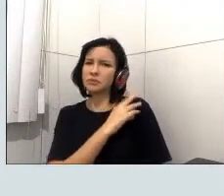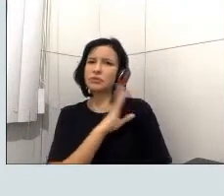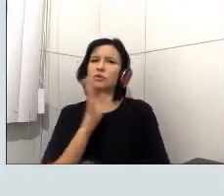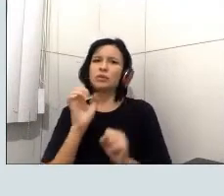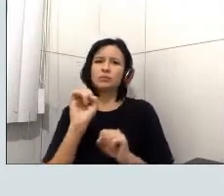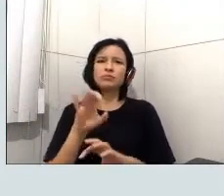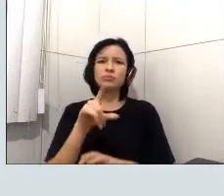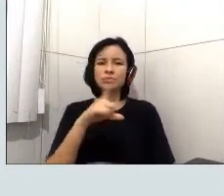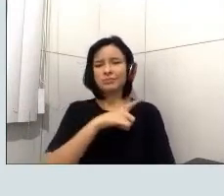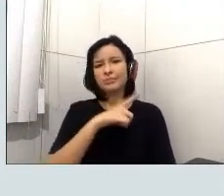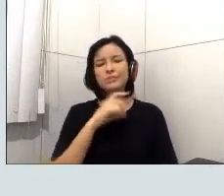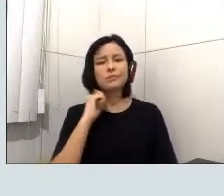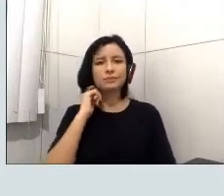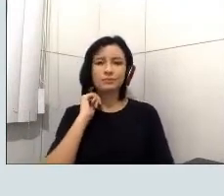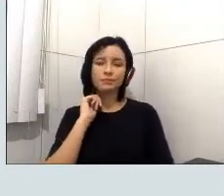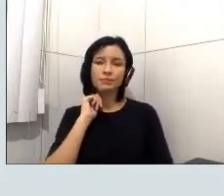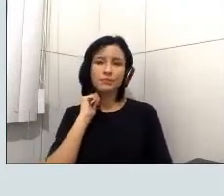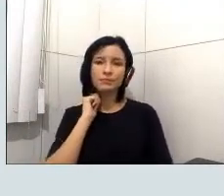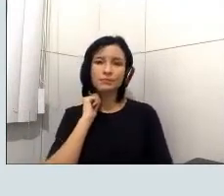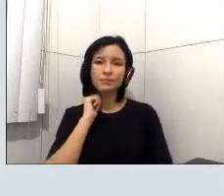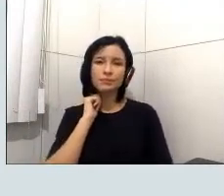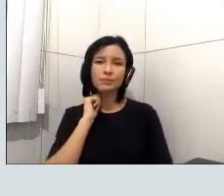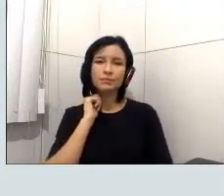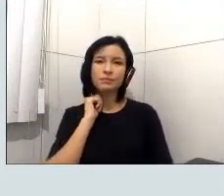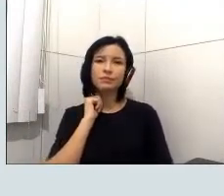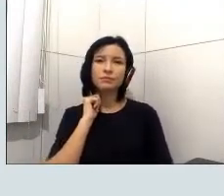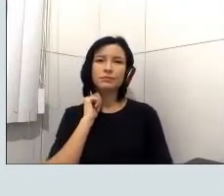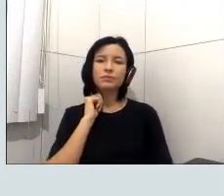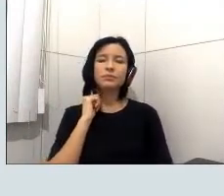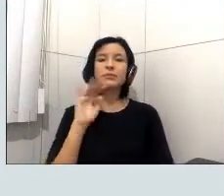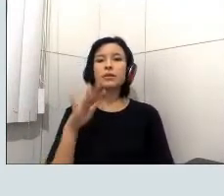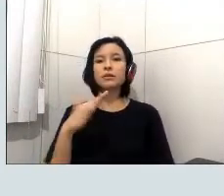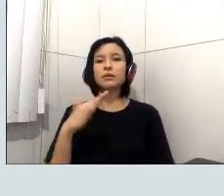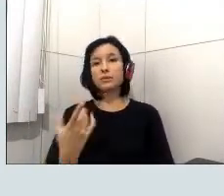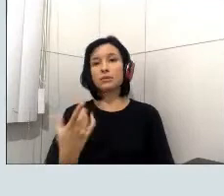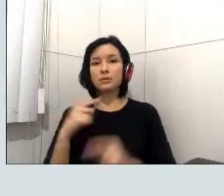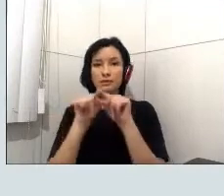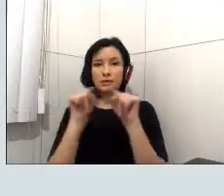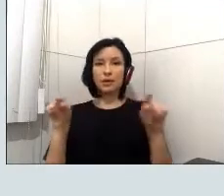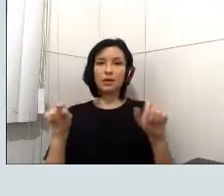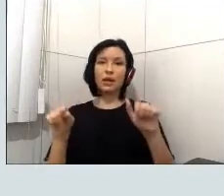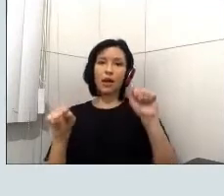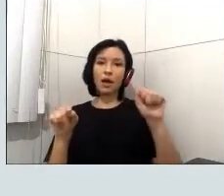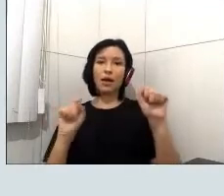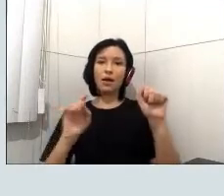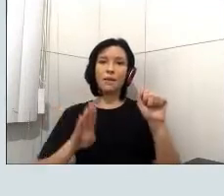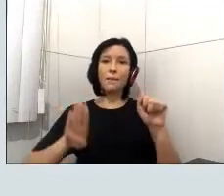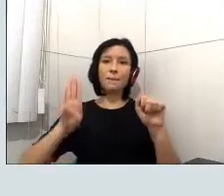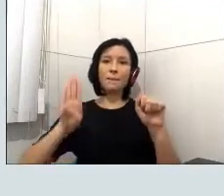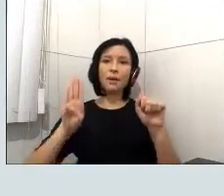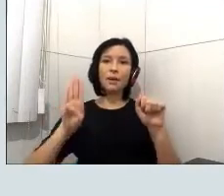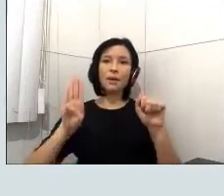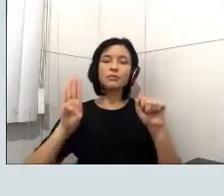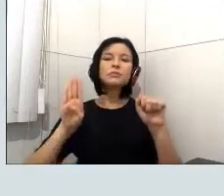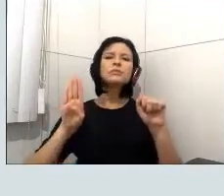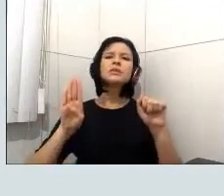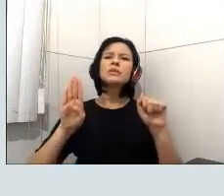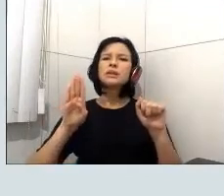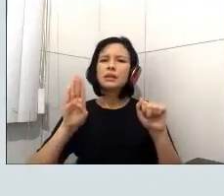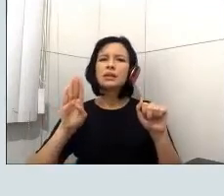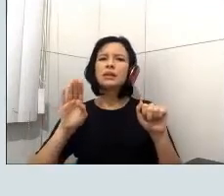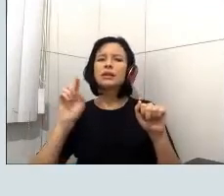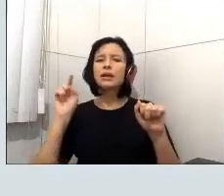Bom, segmento de reta AB. Um segmento de reta, ele é